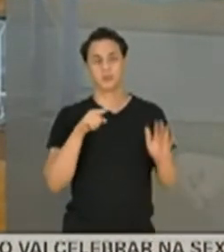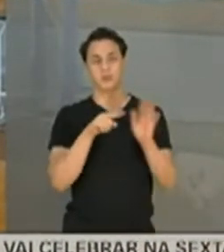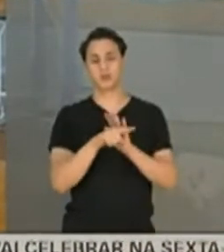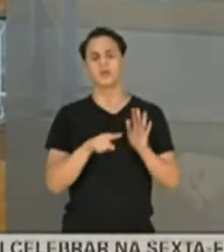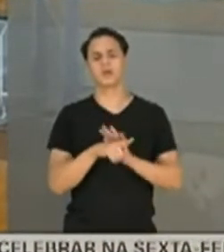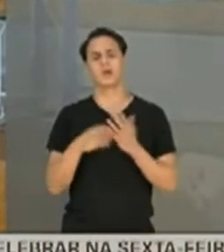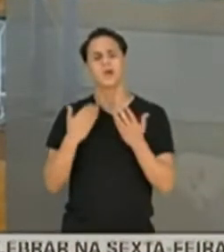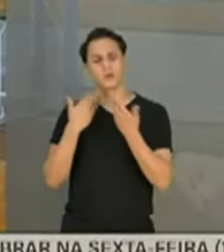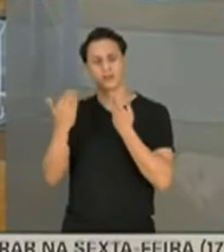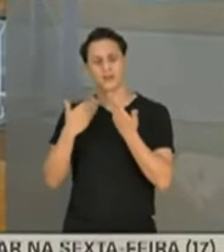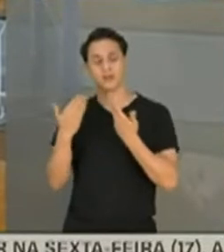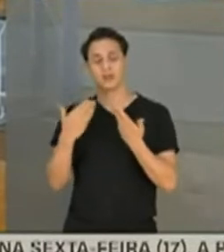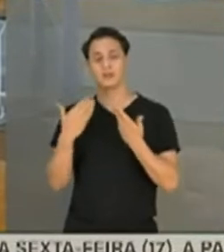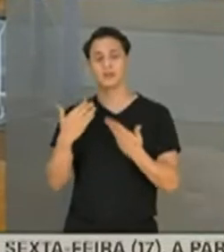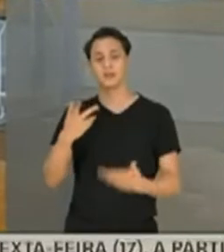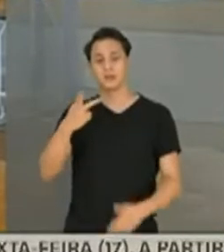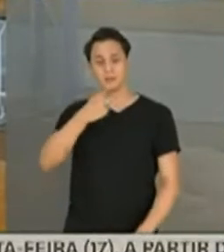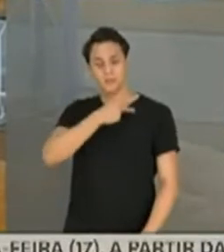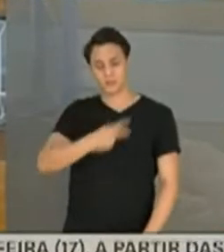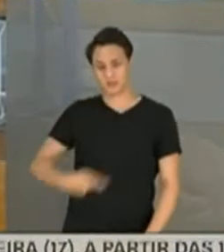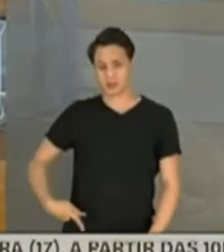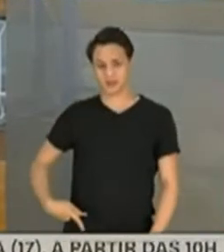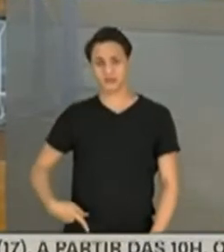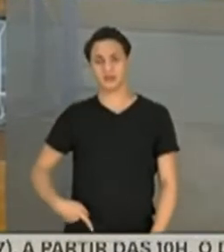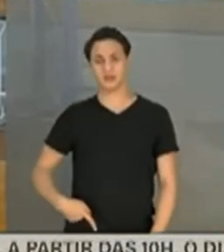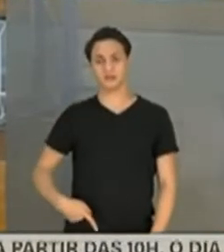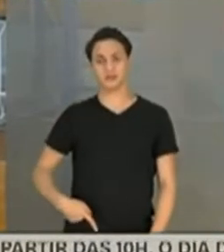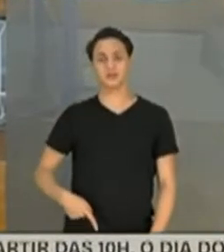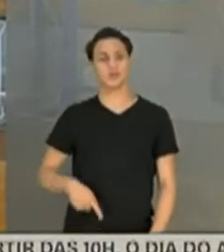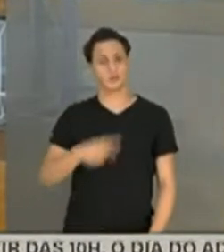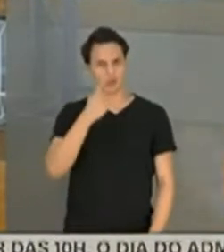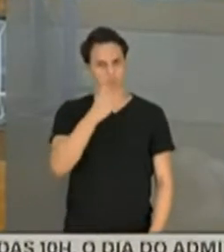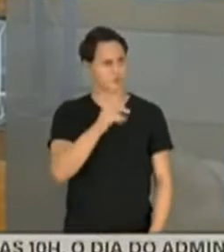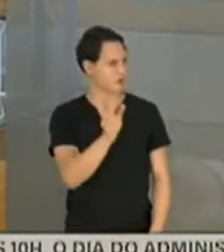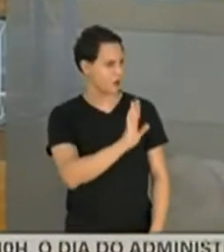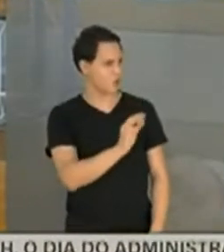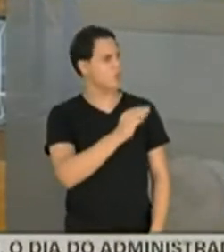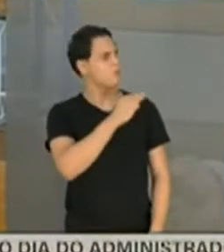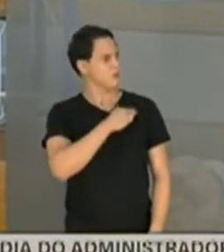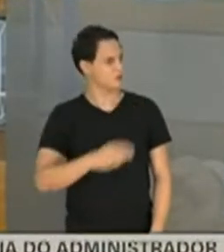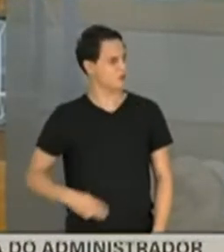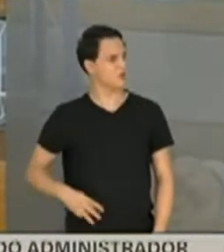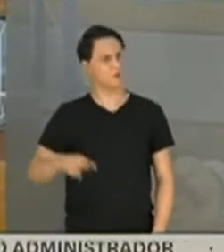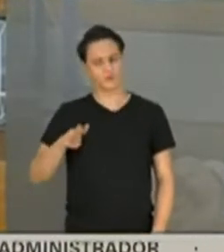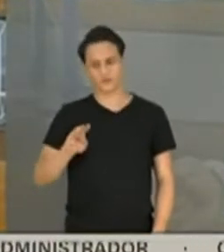com o presidente disse: não, o ministro Wagner Rosário vai vir,